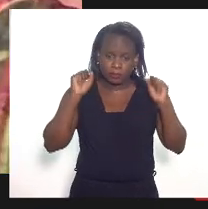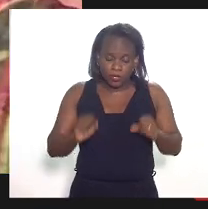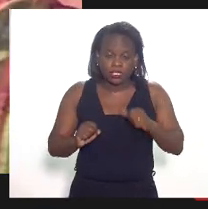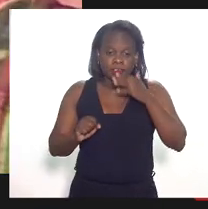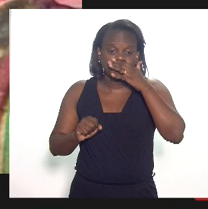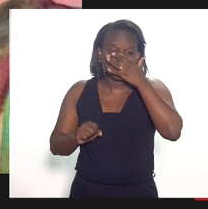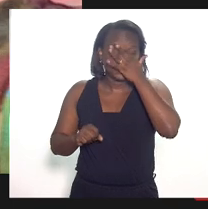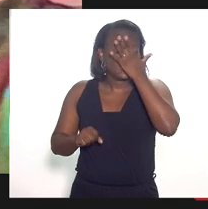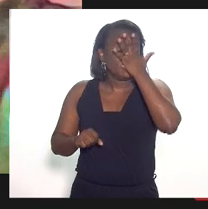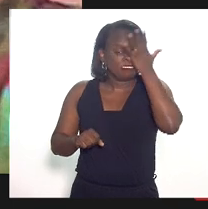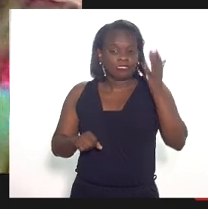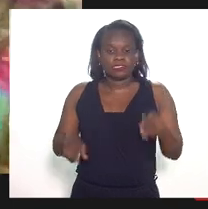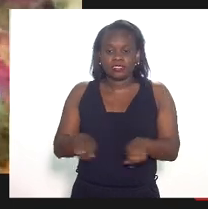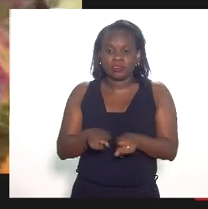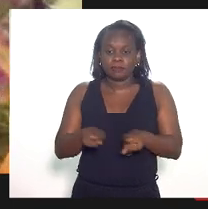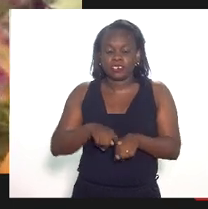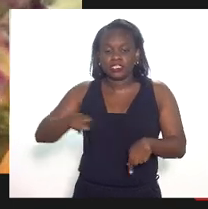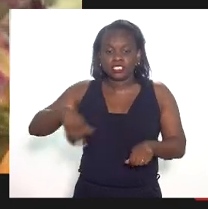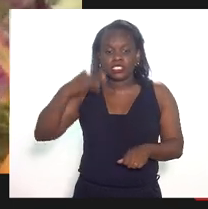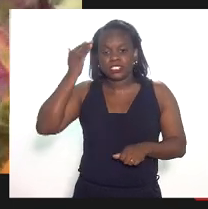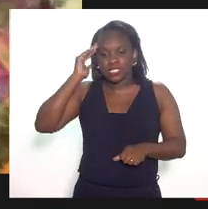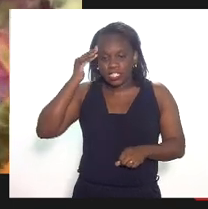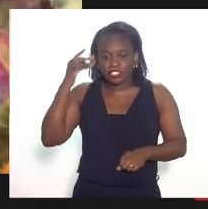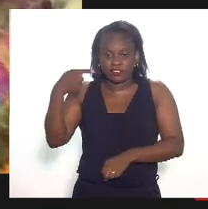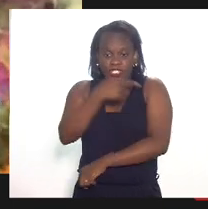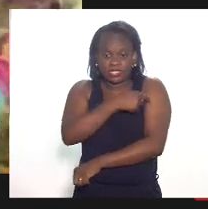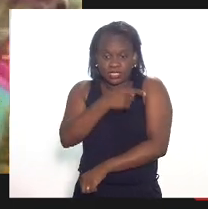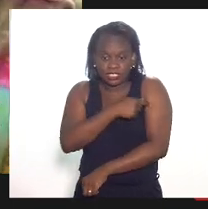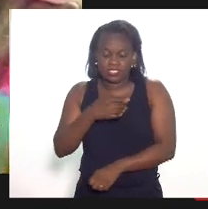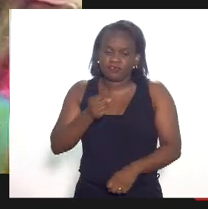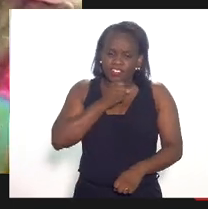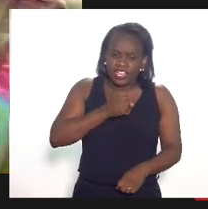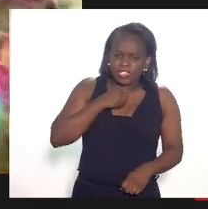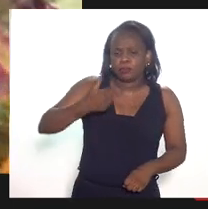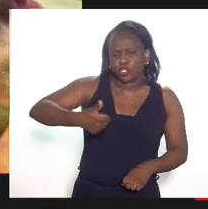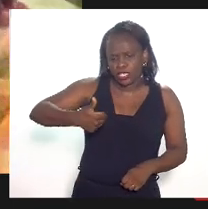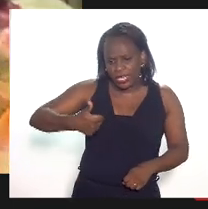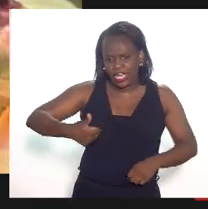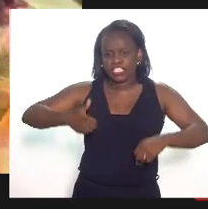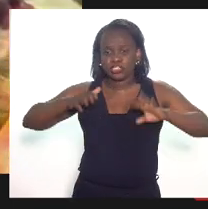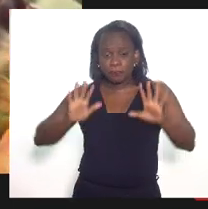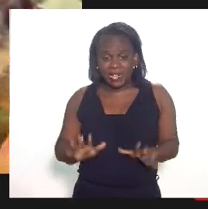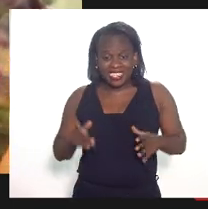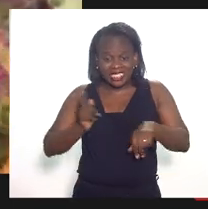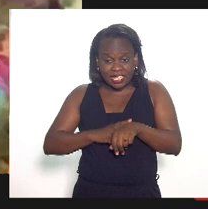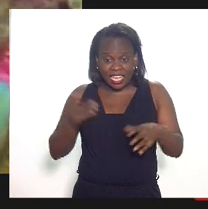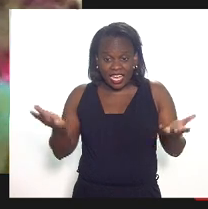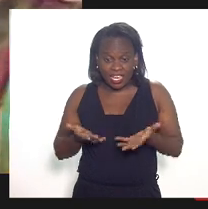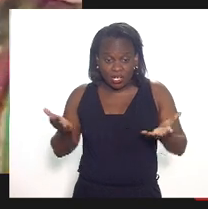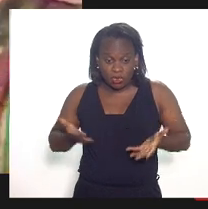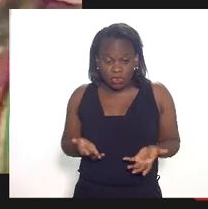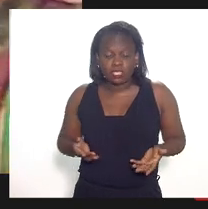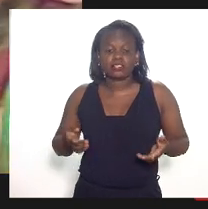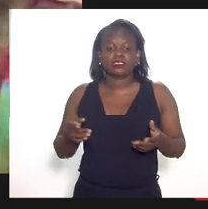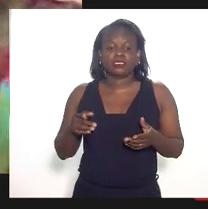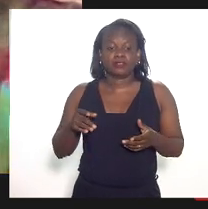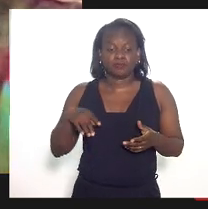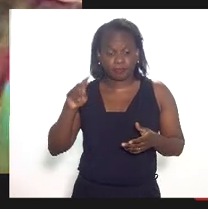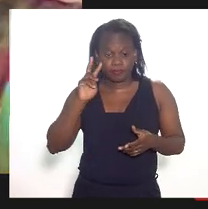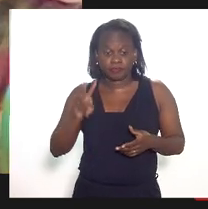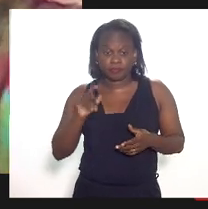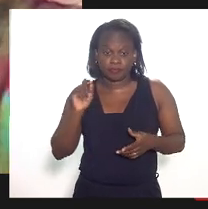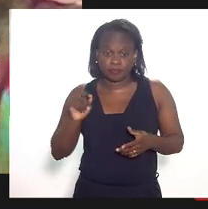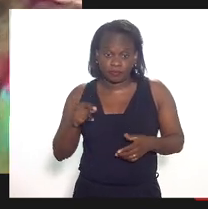gente não entende a vacinação para os idosos, a prioridade, mas nesse momento a gente vê